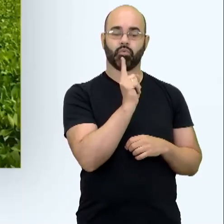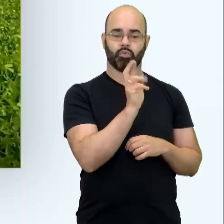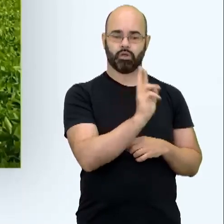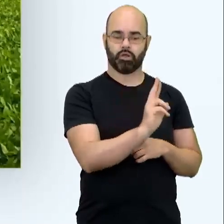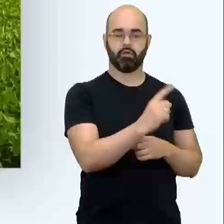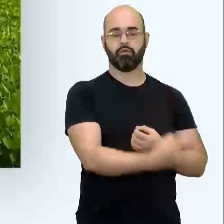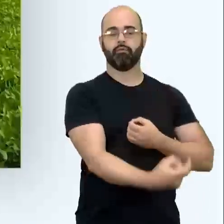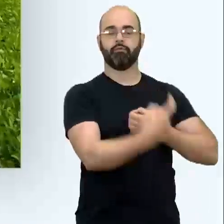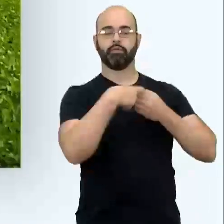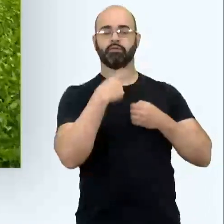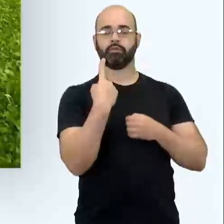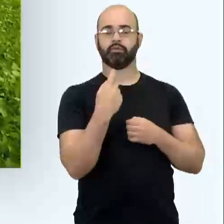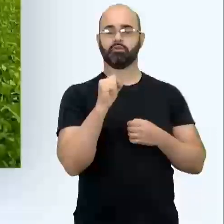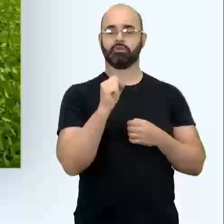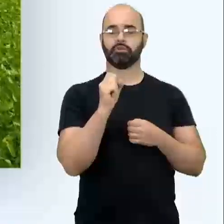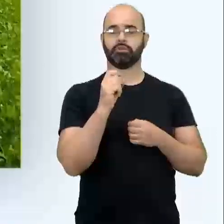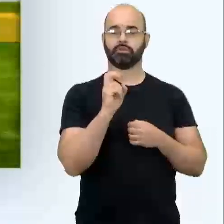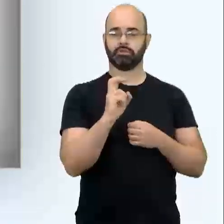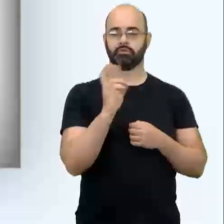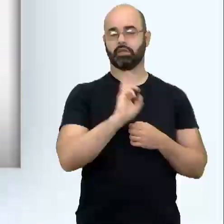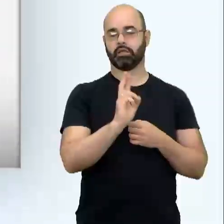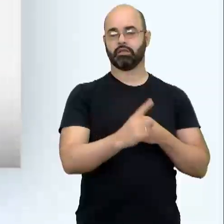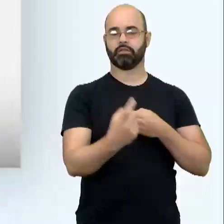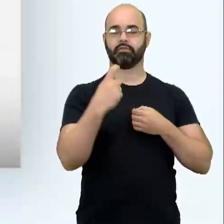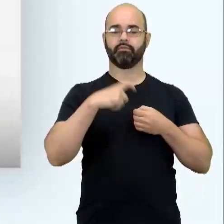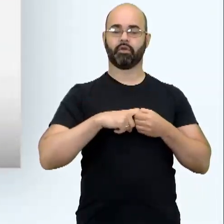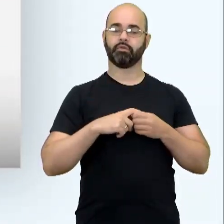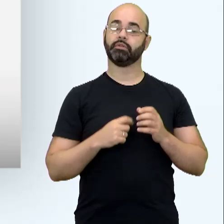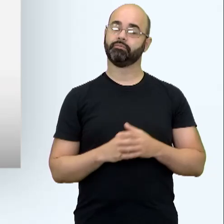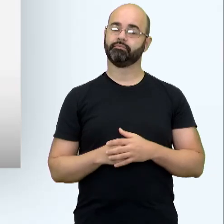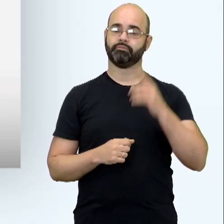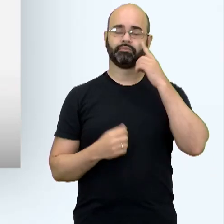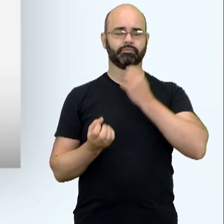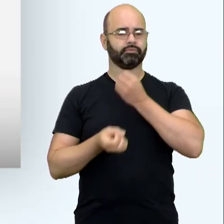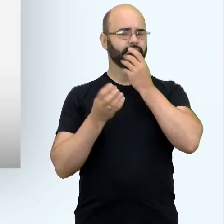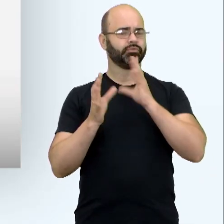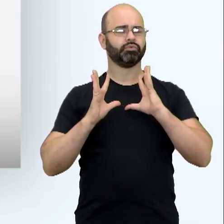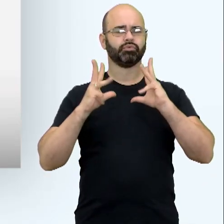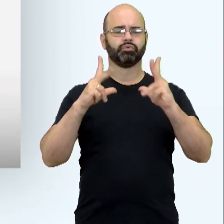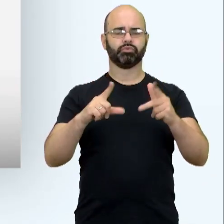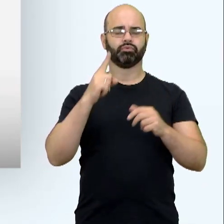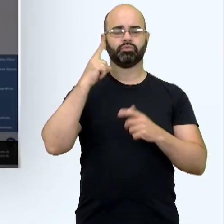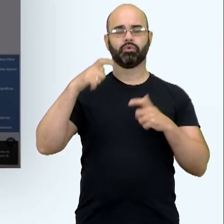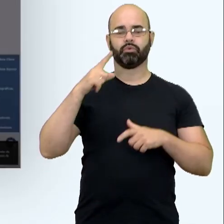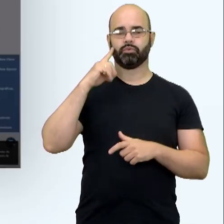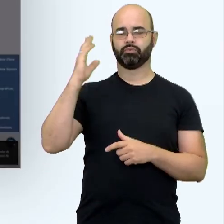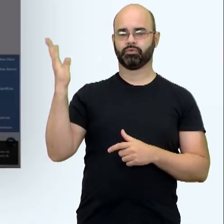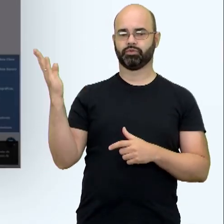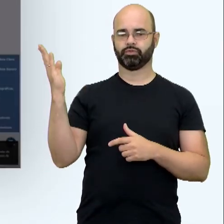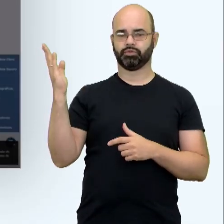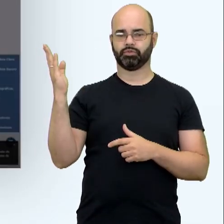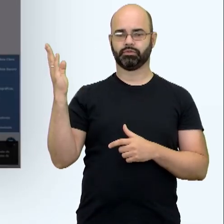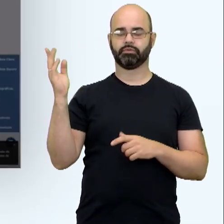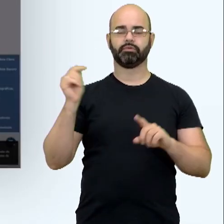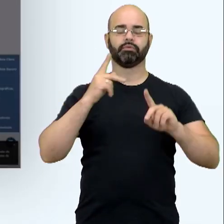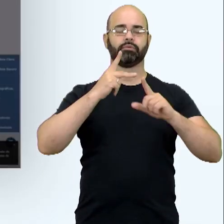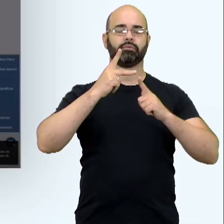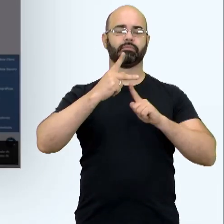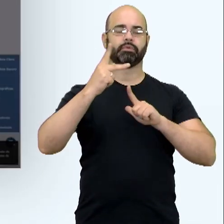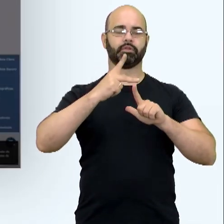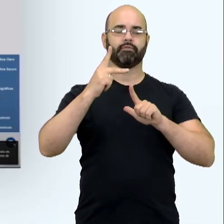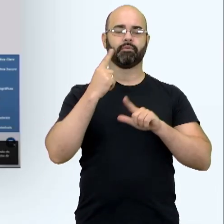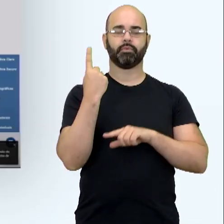de R$ 185. Todos os dados sobre os solos do país estão em uma única plataforma de